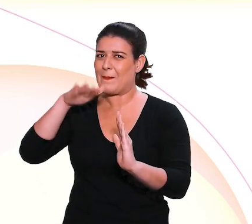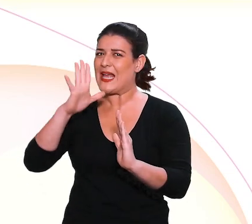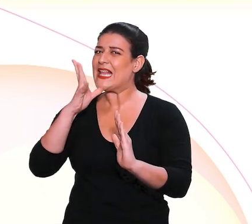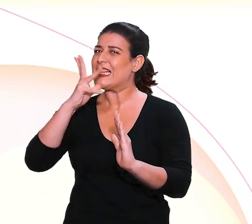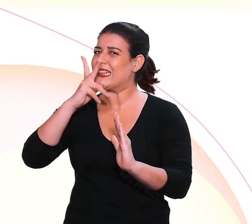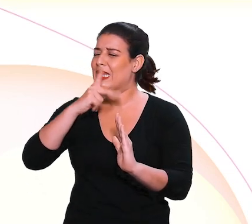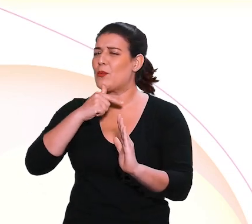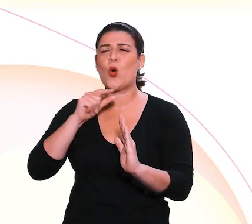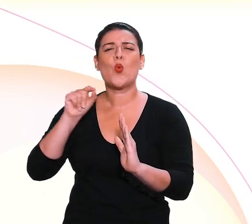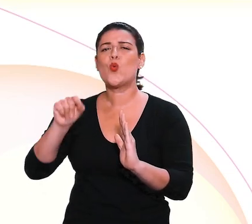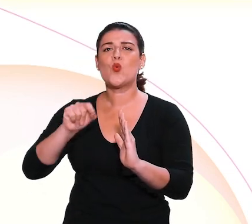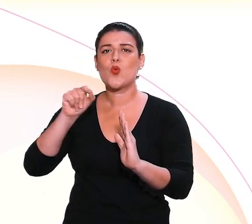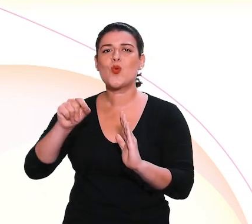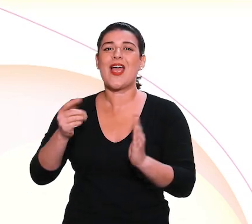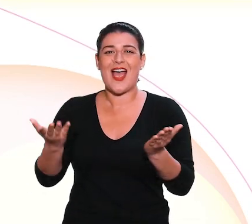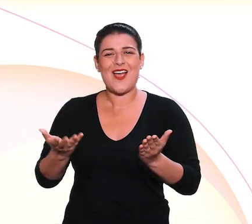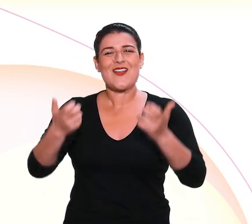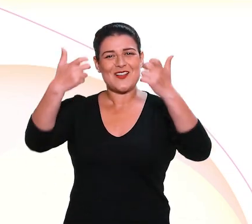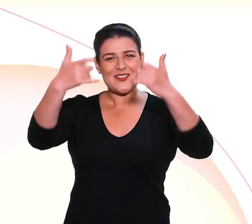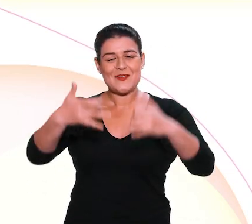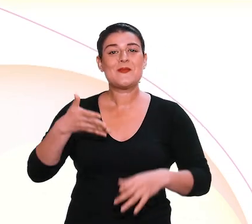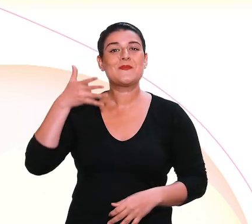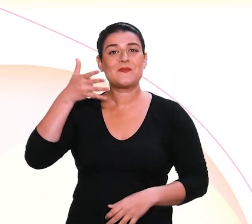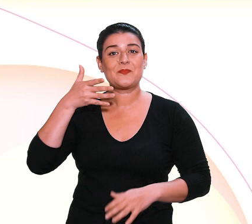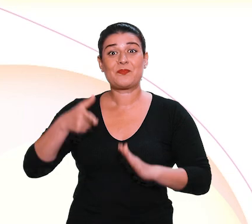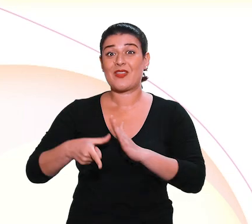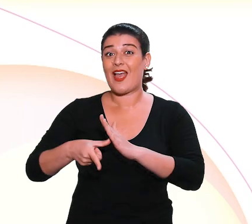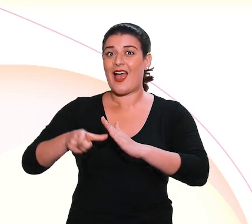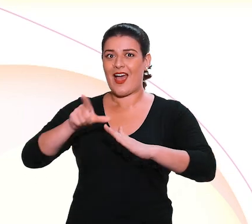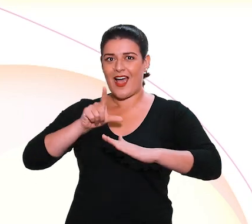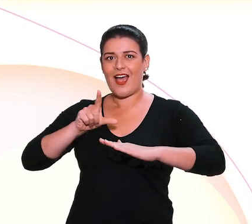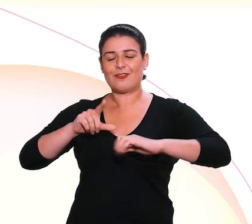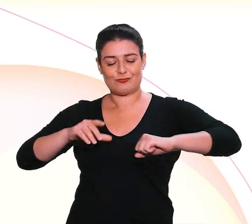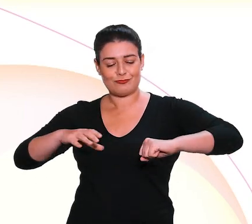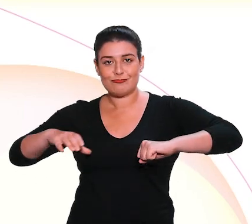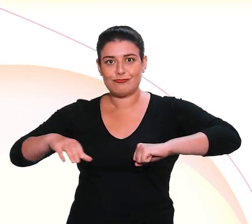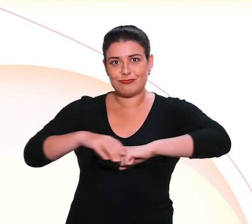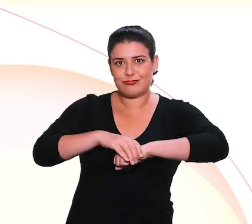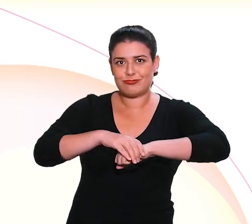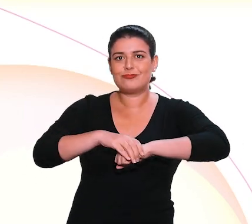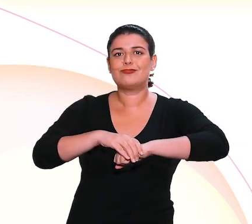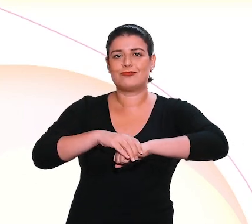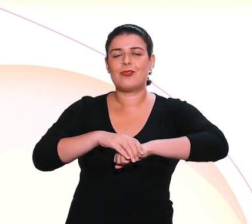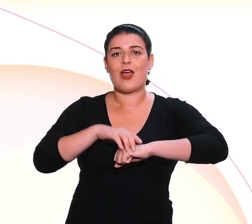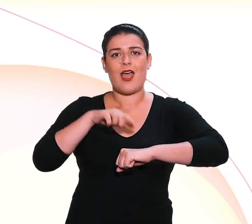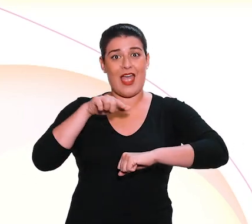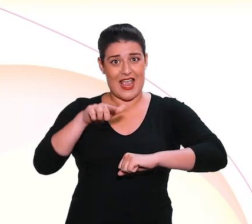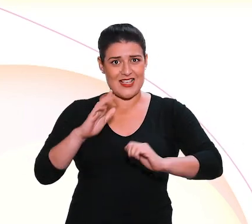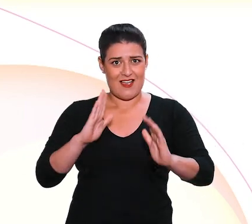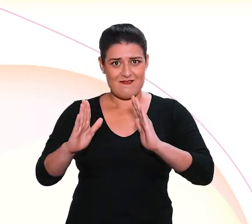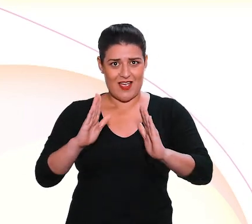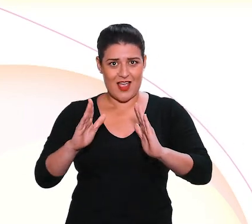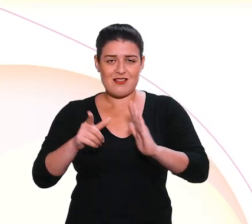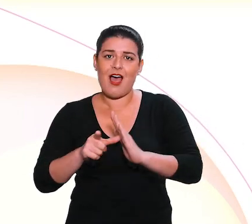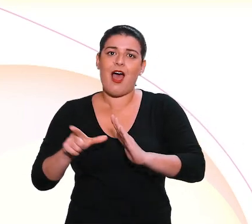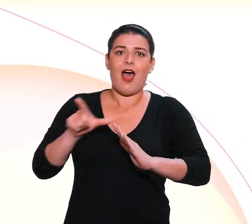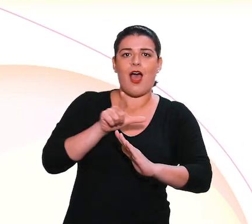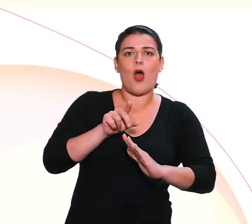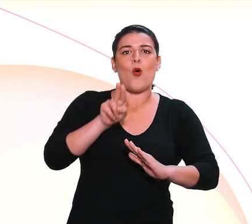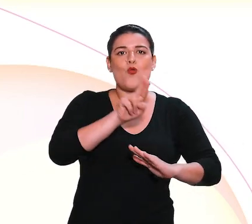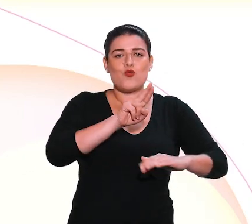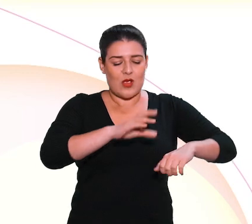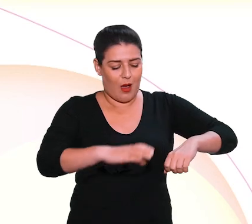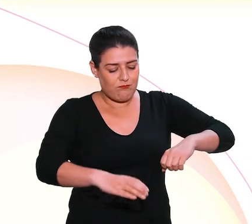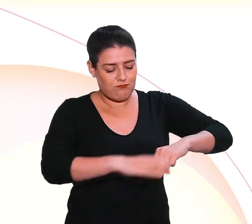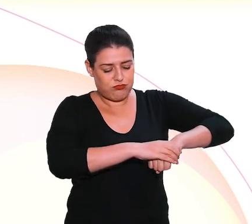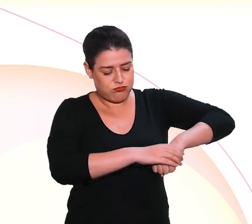demoradas, seria justamente essa que nós vamos falar hoje, a chamada pré-protética. A fase pré-protética, ela antecede o uso da prótese.